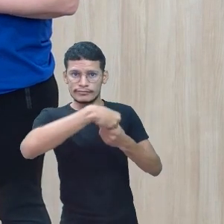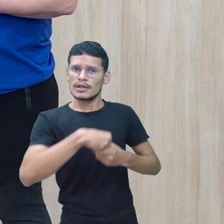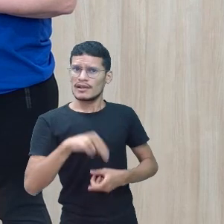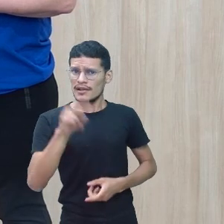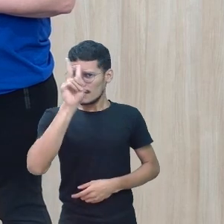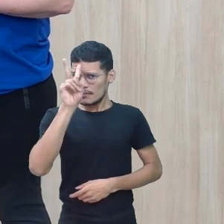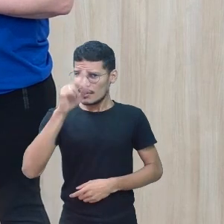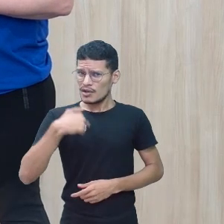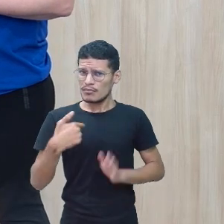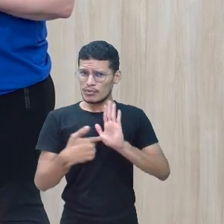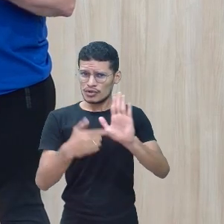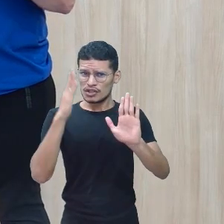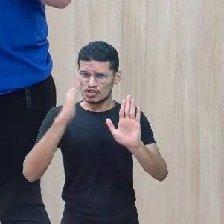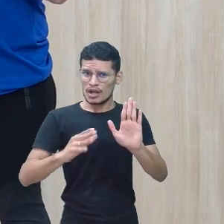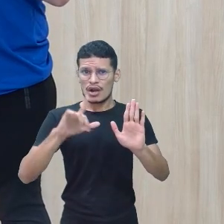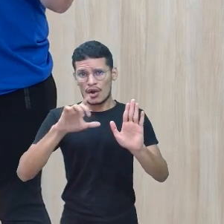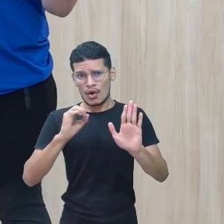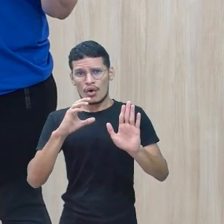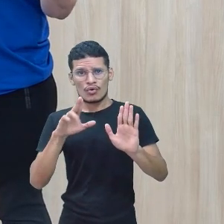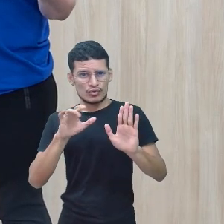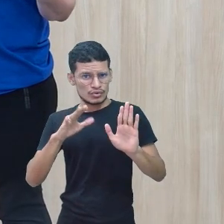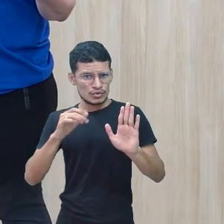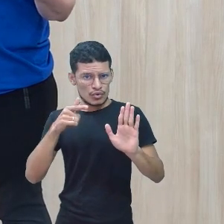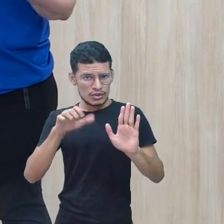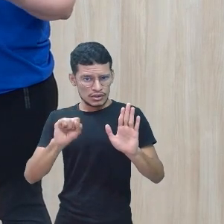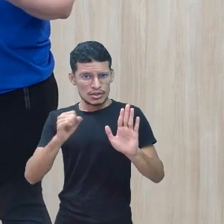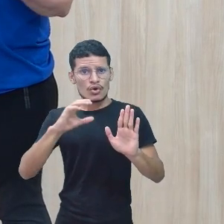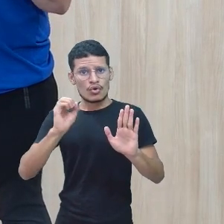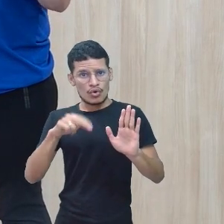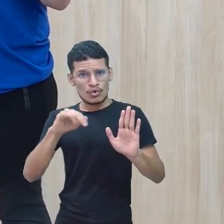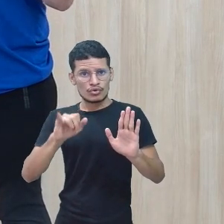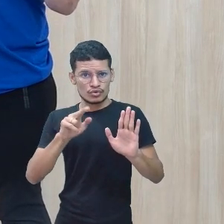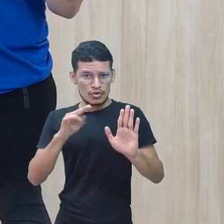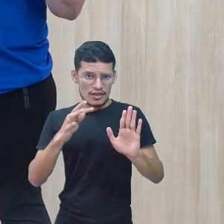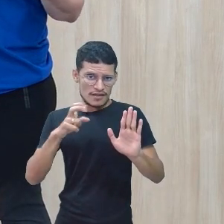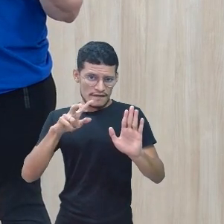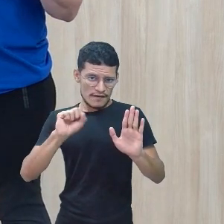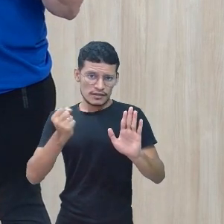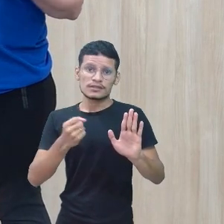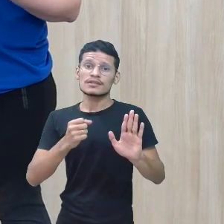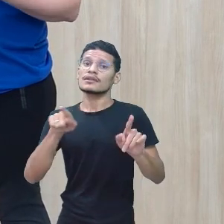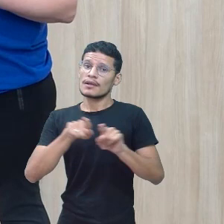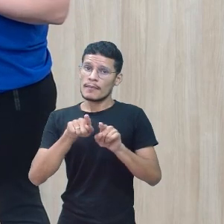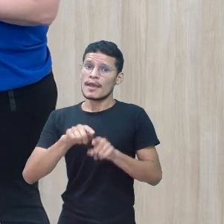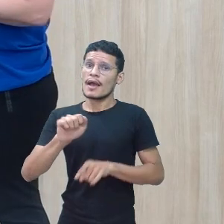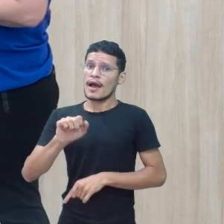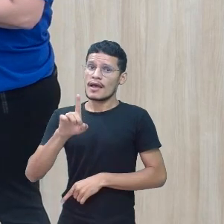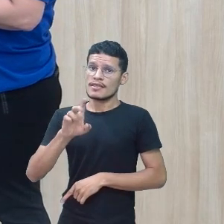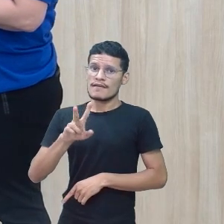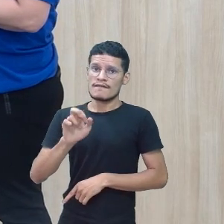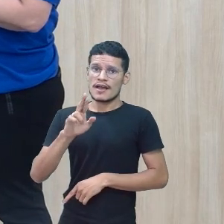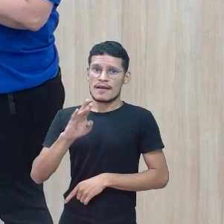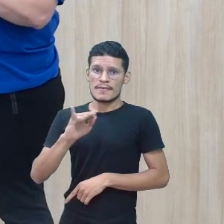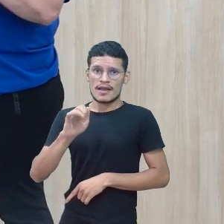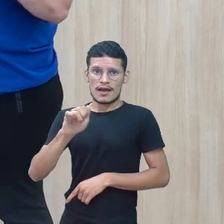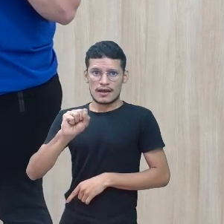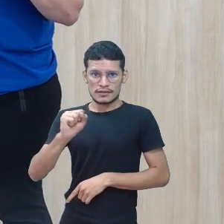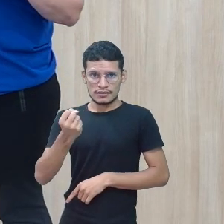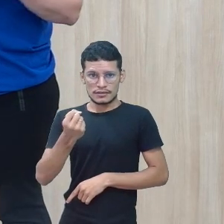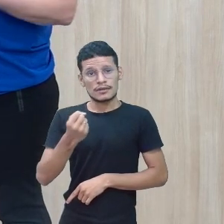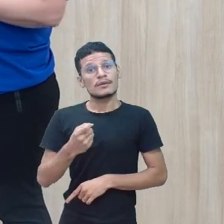lá, né, as locuções conjuntivas e adverbiais, porque elas